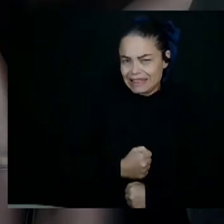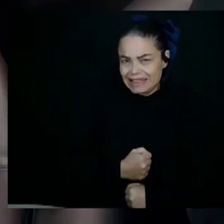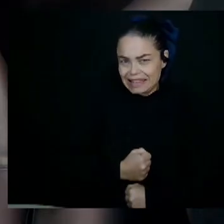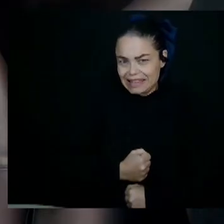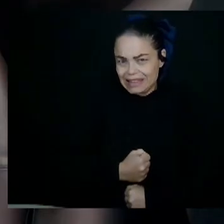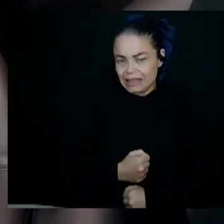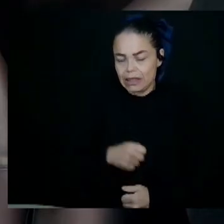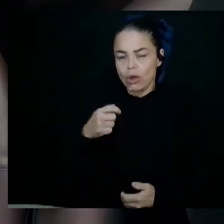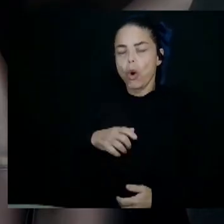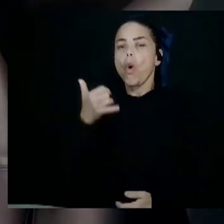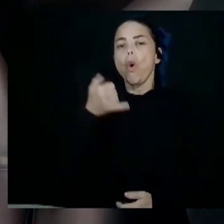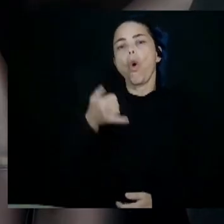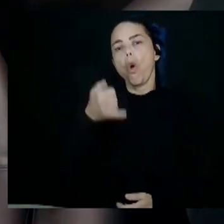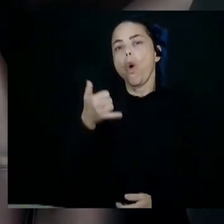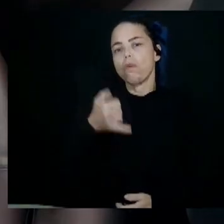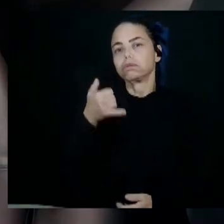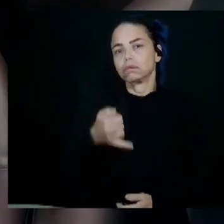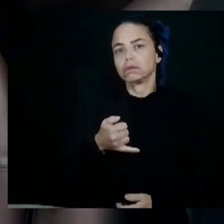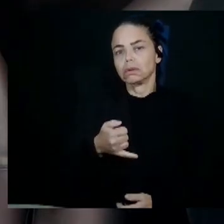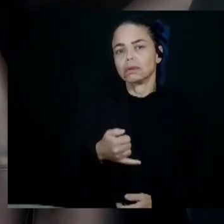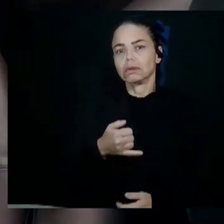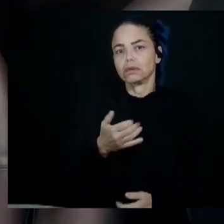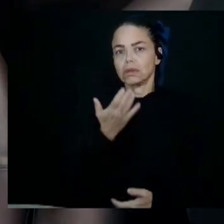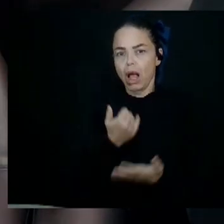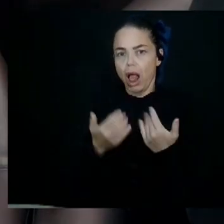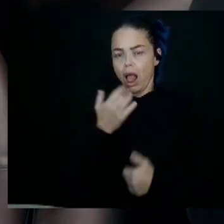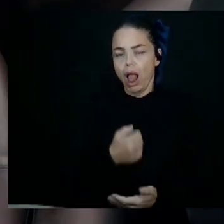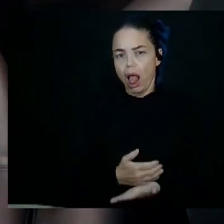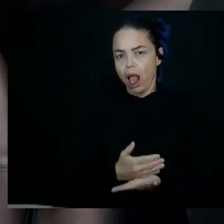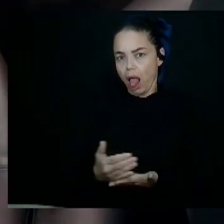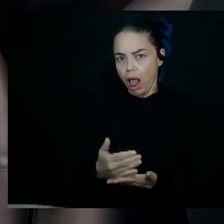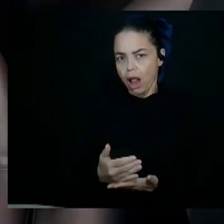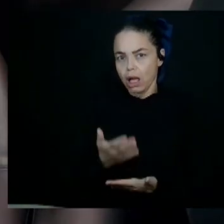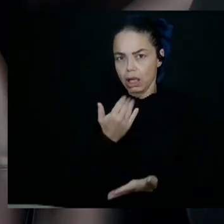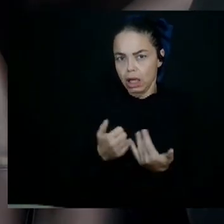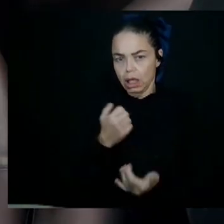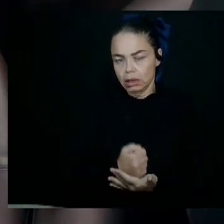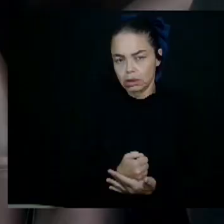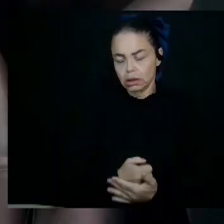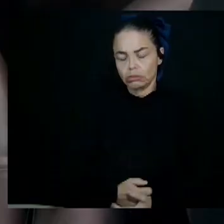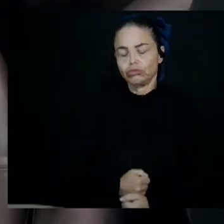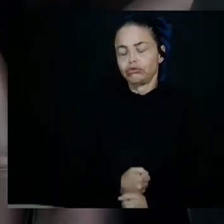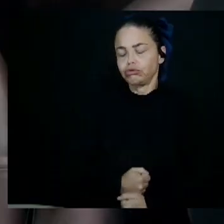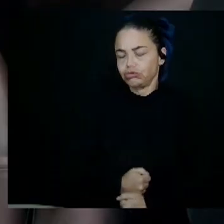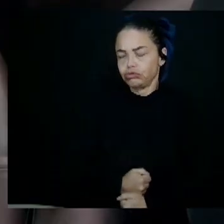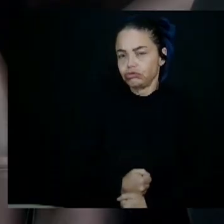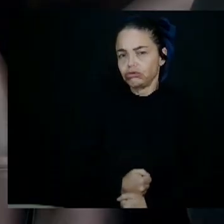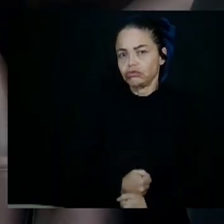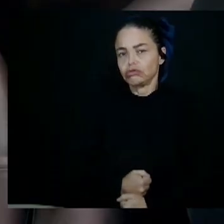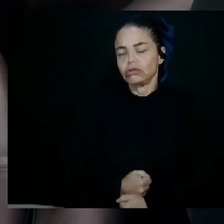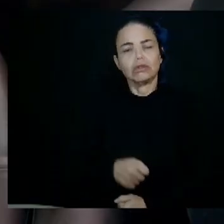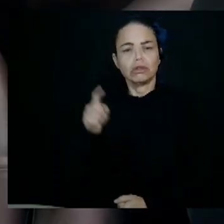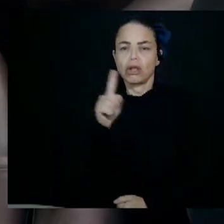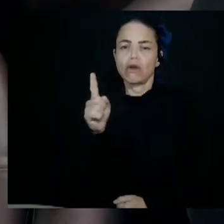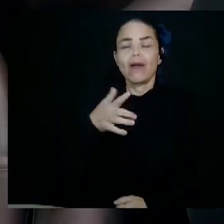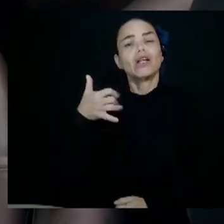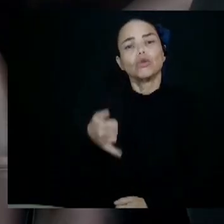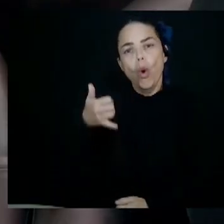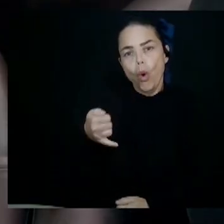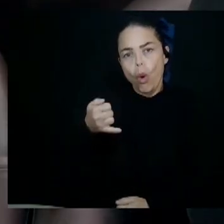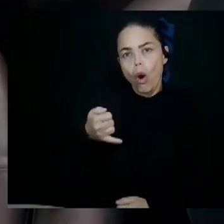acumulando tudo que sobrou da sua alimentação, tudo que é para ser eliminado tá ali guardado. Isso